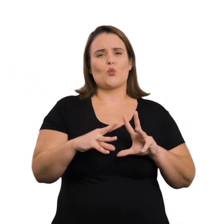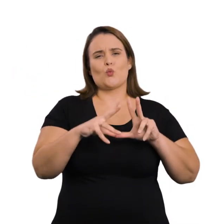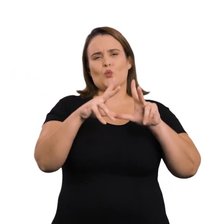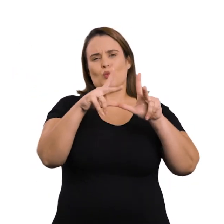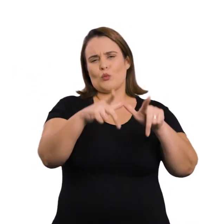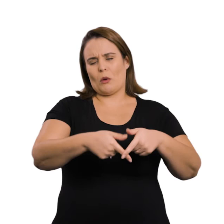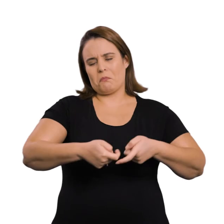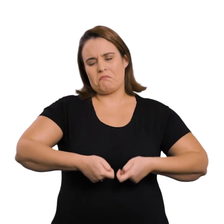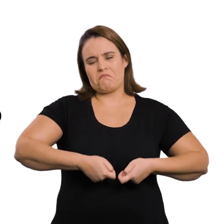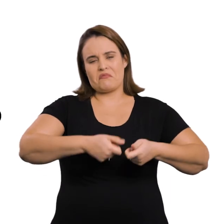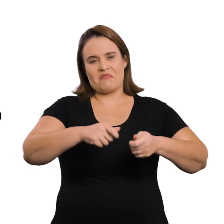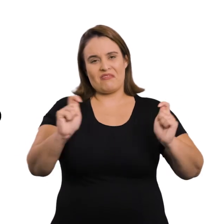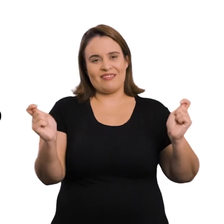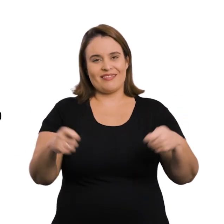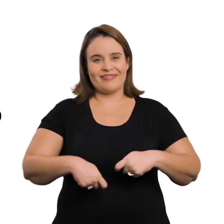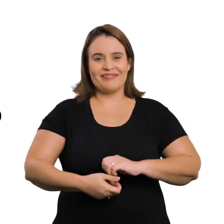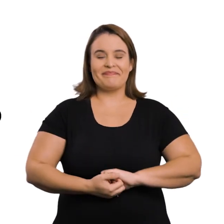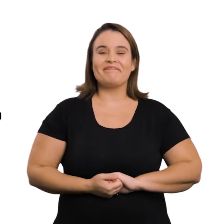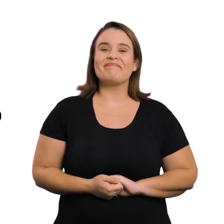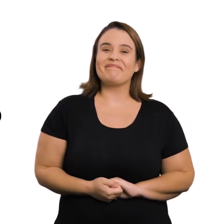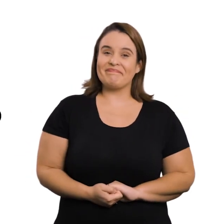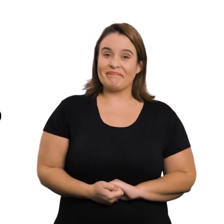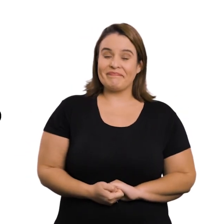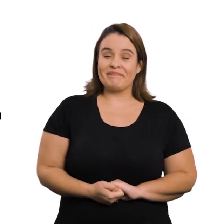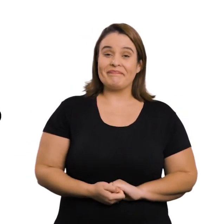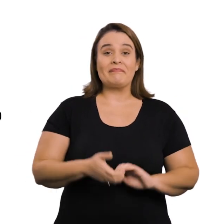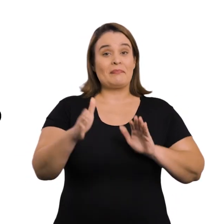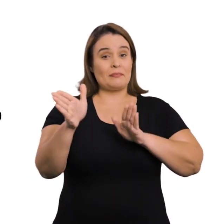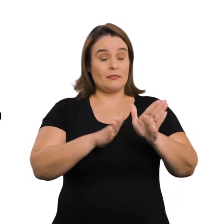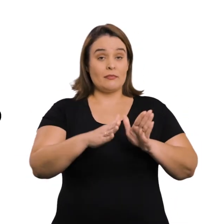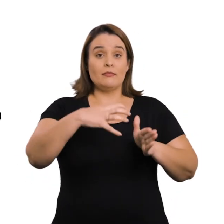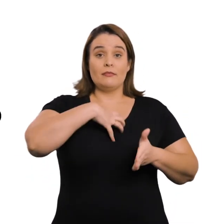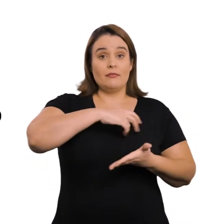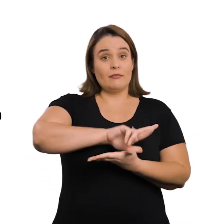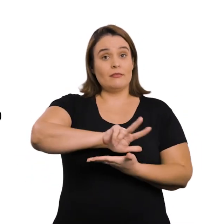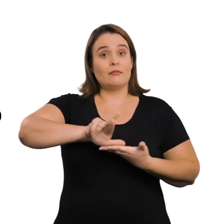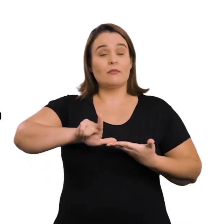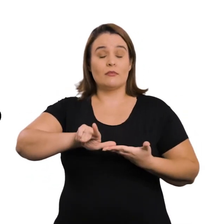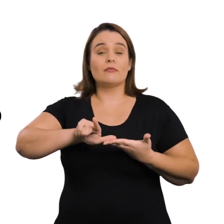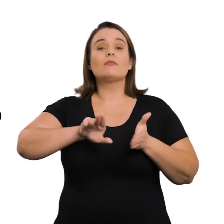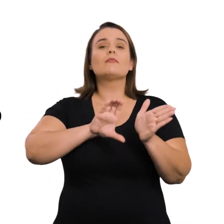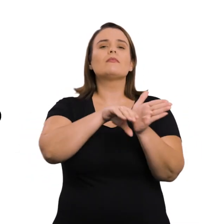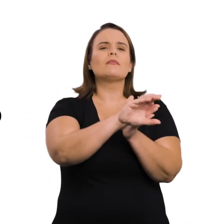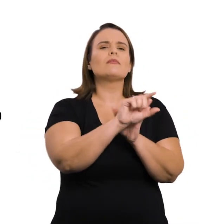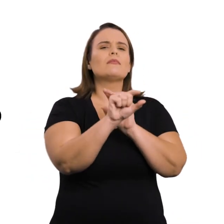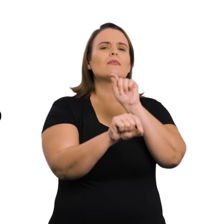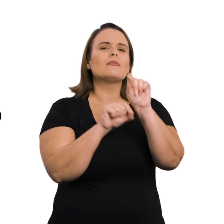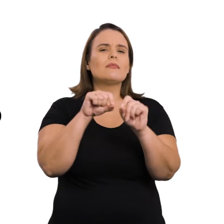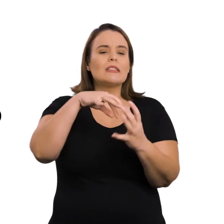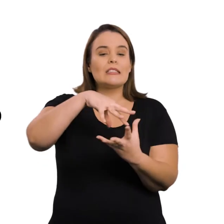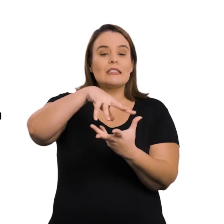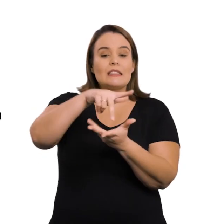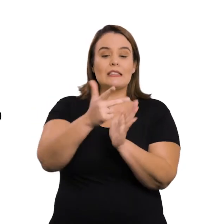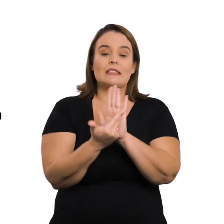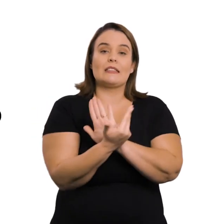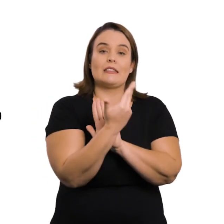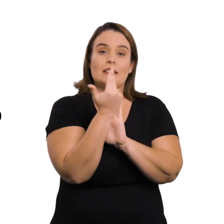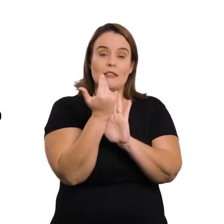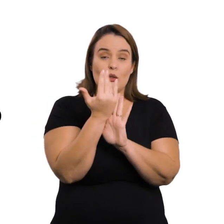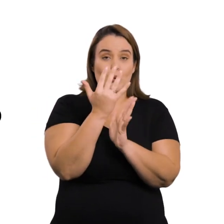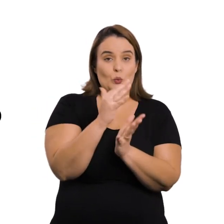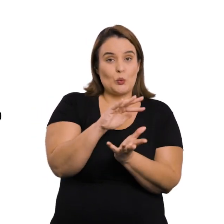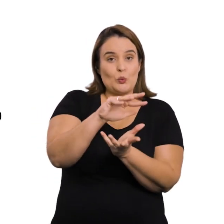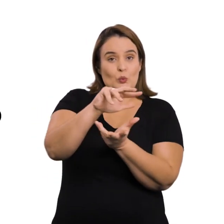a população. Em conjunto com todas as dimensões da acessibilidade está o conceito de desenho